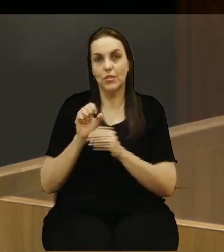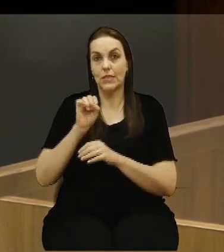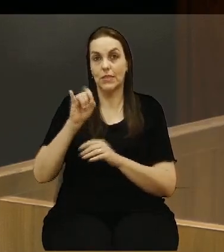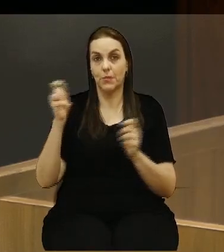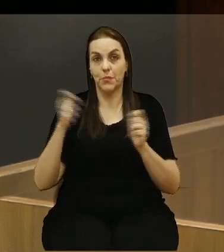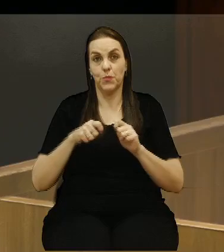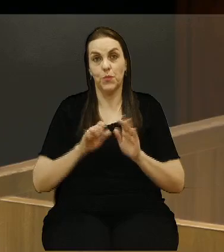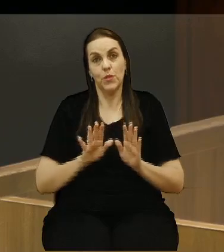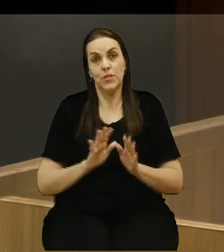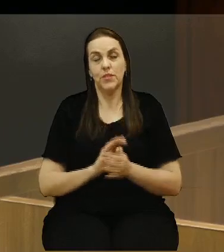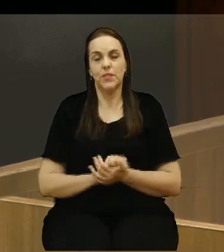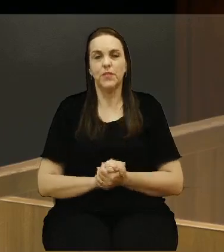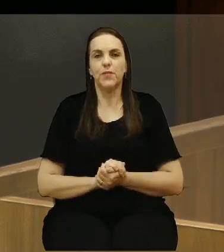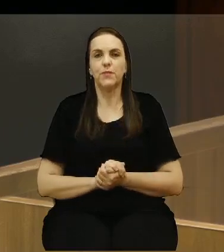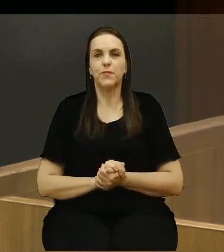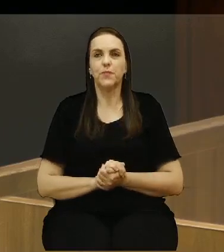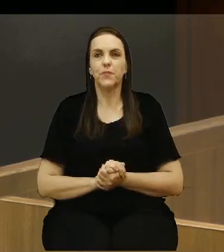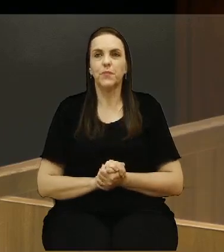possível.